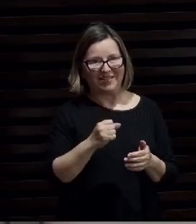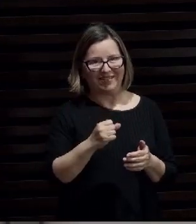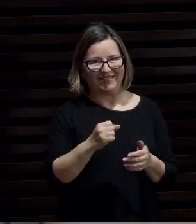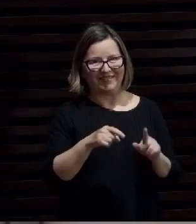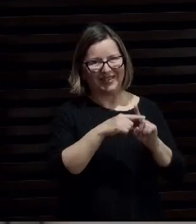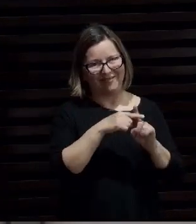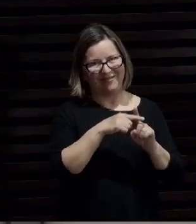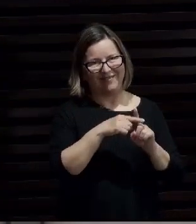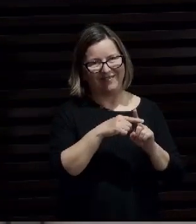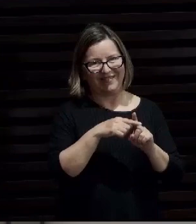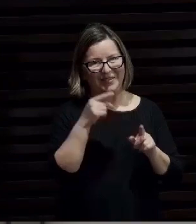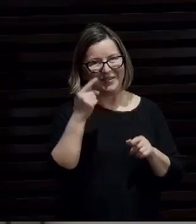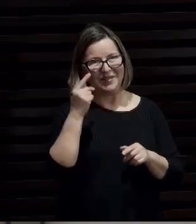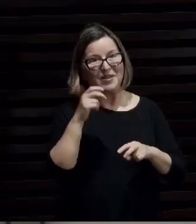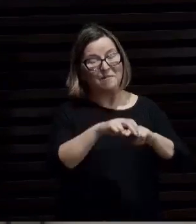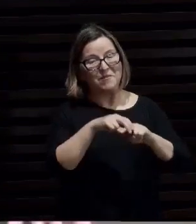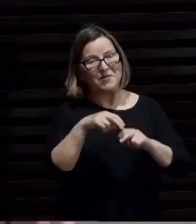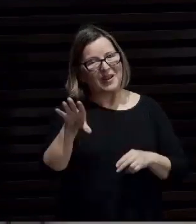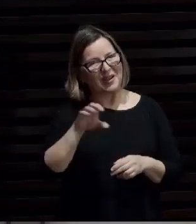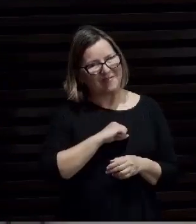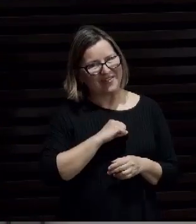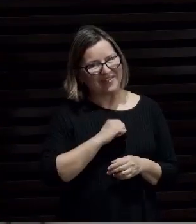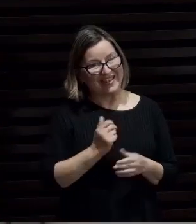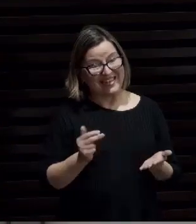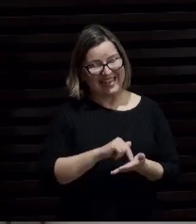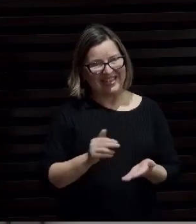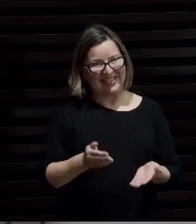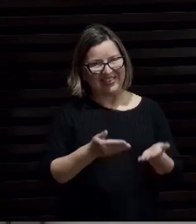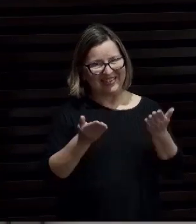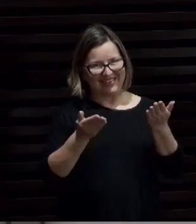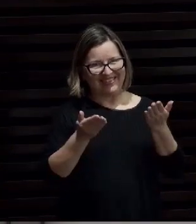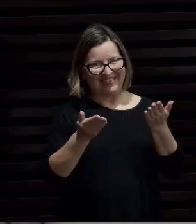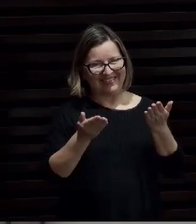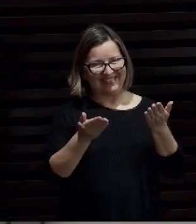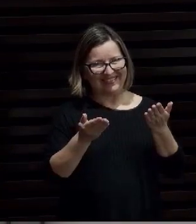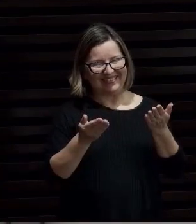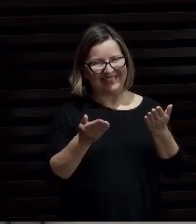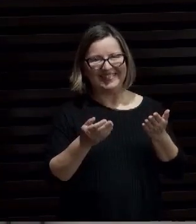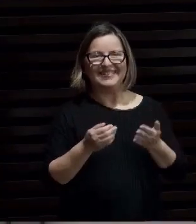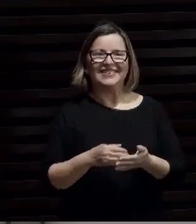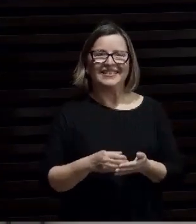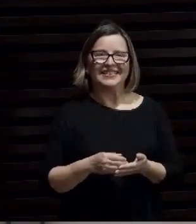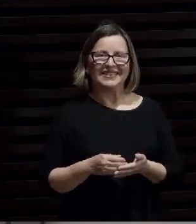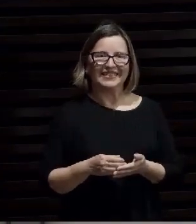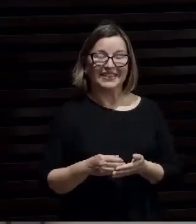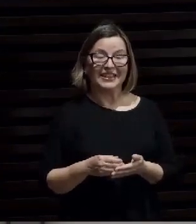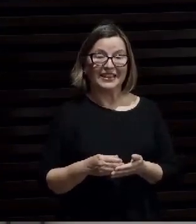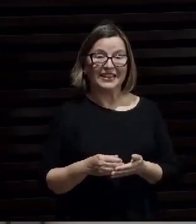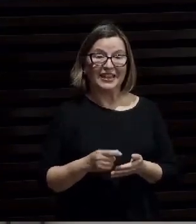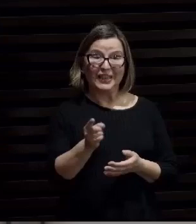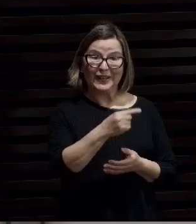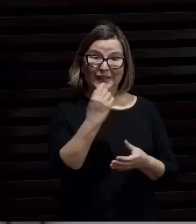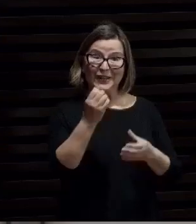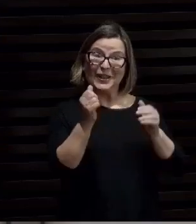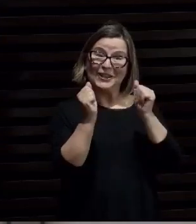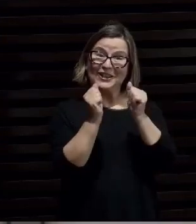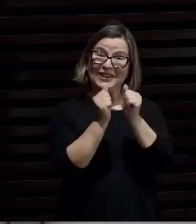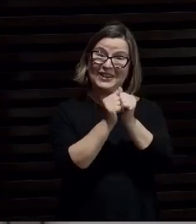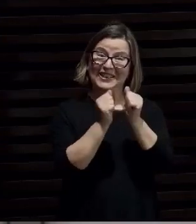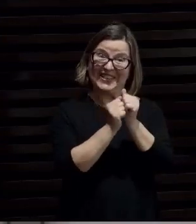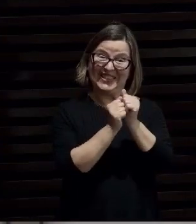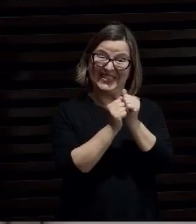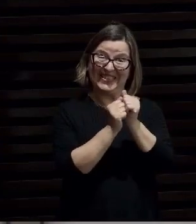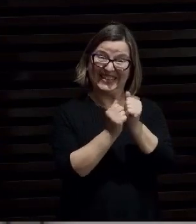nada merece. E ressuscitou o Filho dele porque o Filho dele merece. E quando Ele foi ressuscitado, nós estávamos juntamente com Ele.